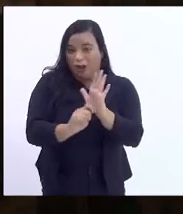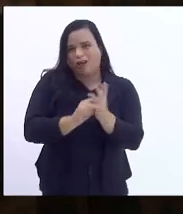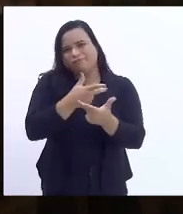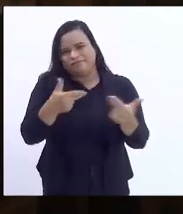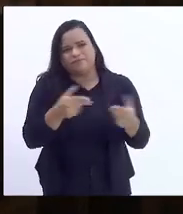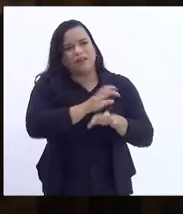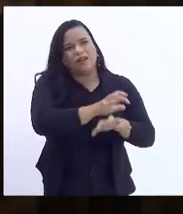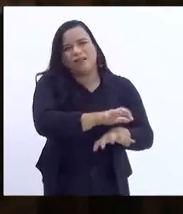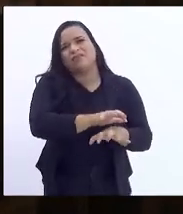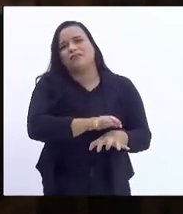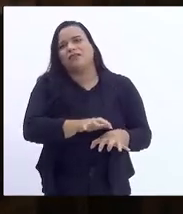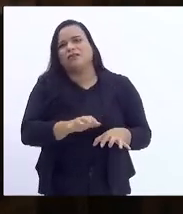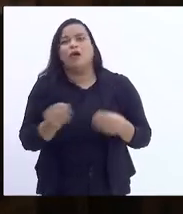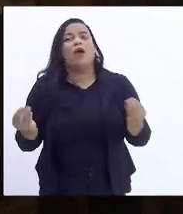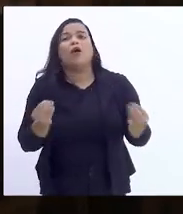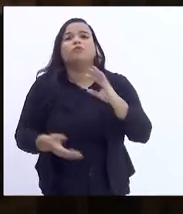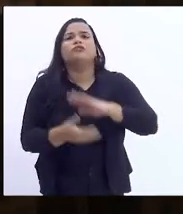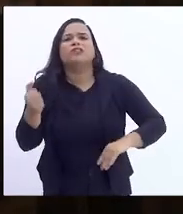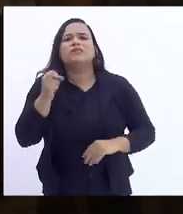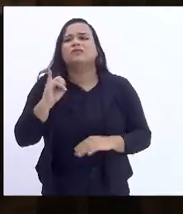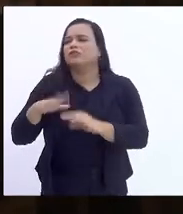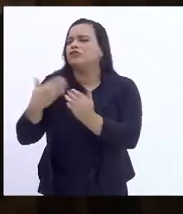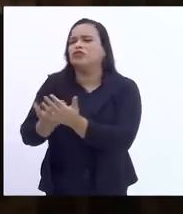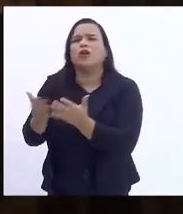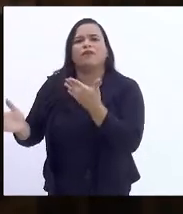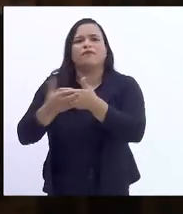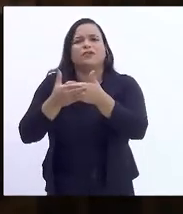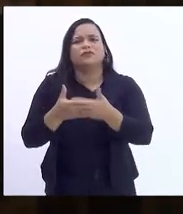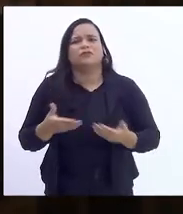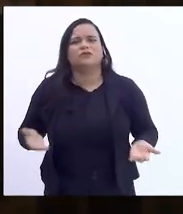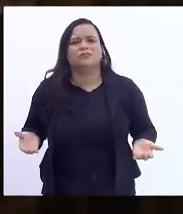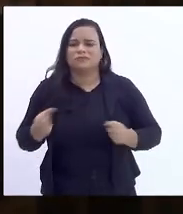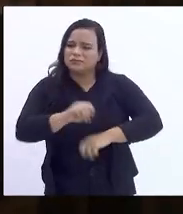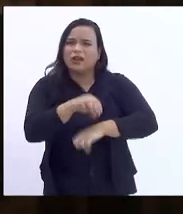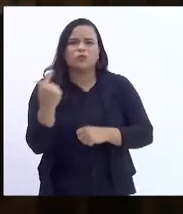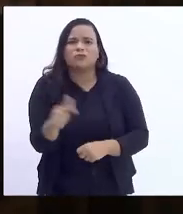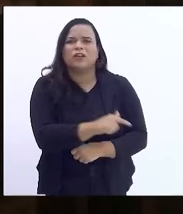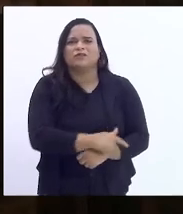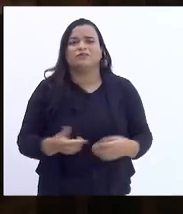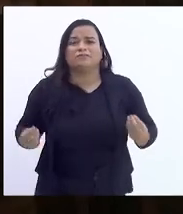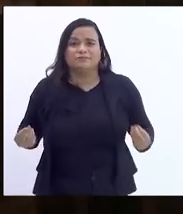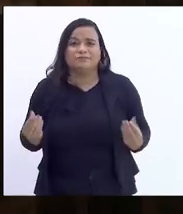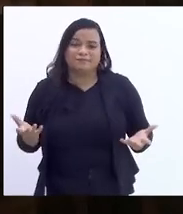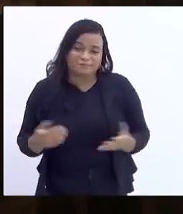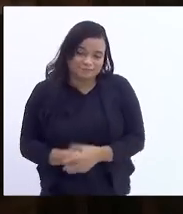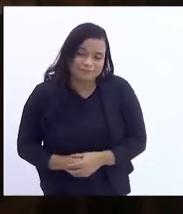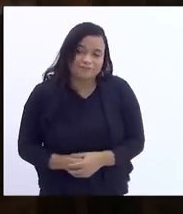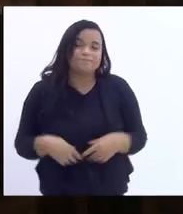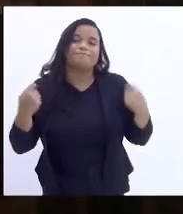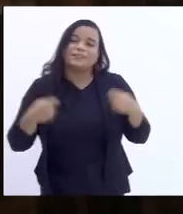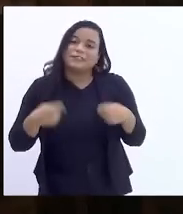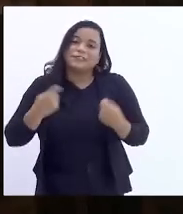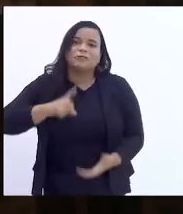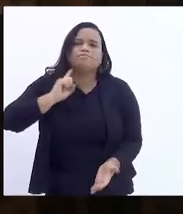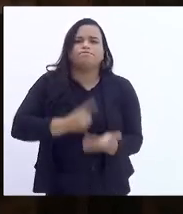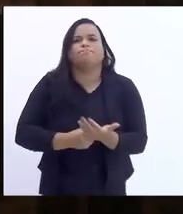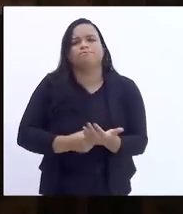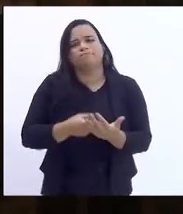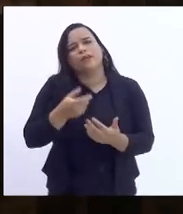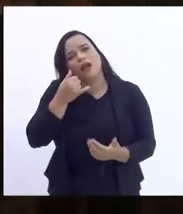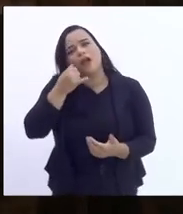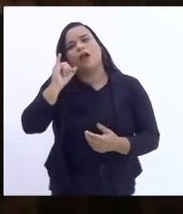da lista do tráfico segue escolas estão fechadas se não tem aparelhos públicos eu estou a gente precisa fazer um pacto